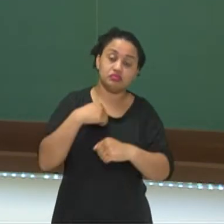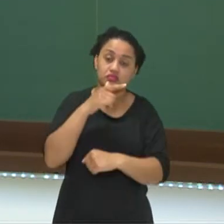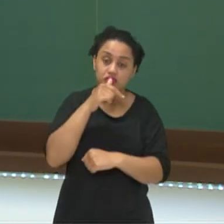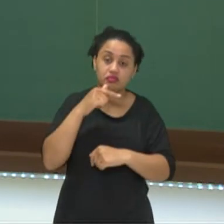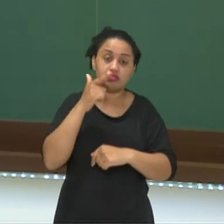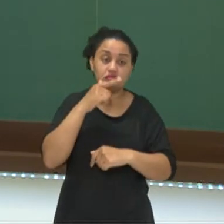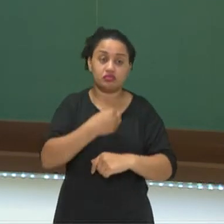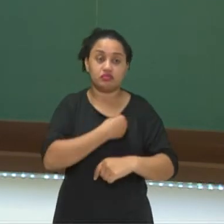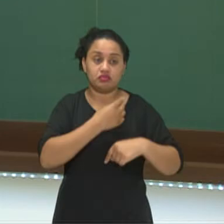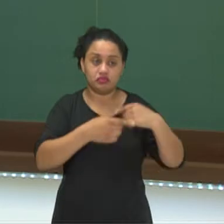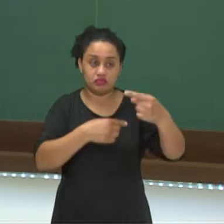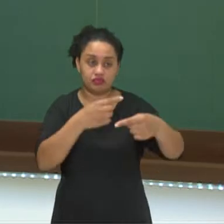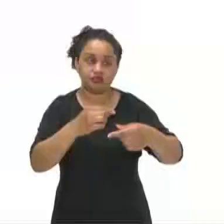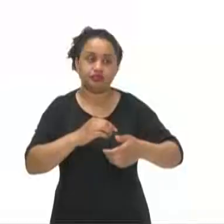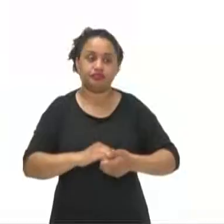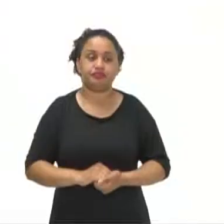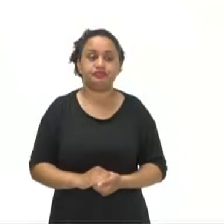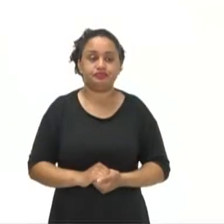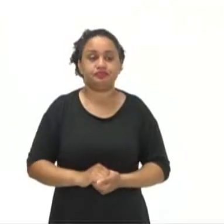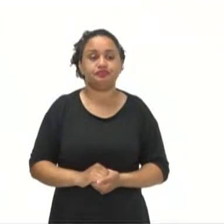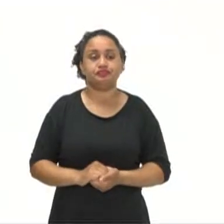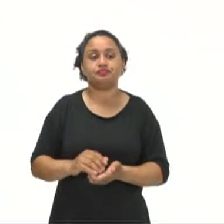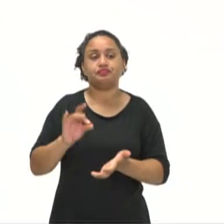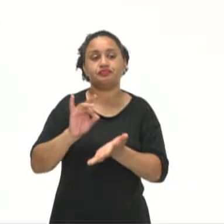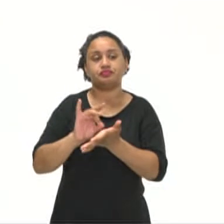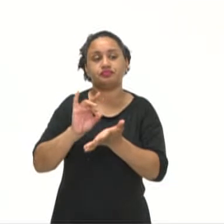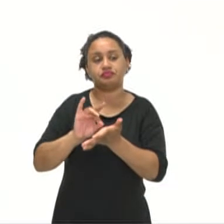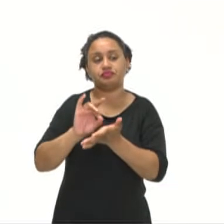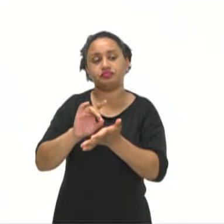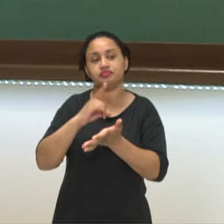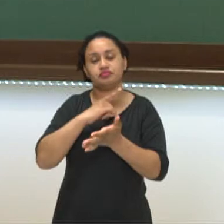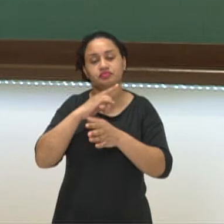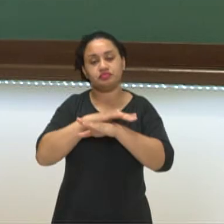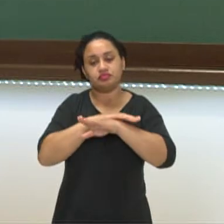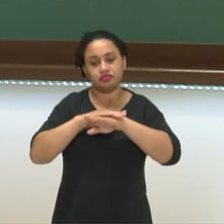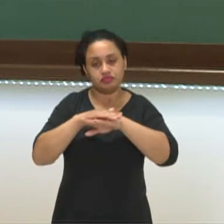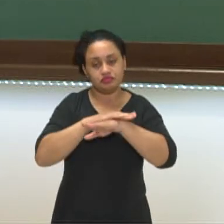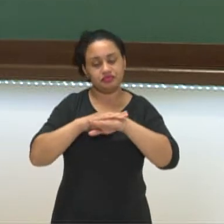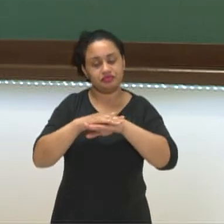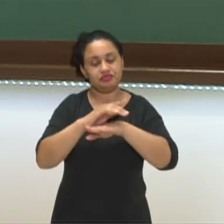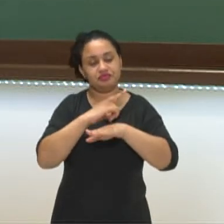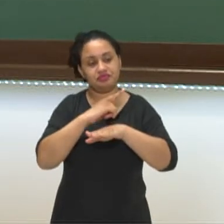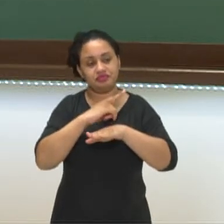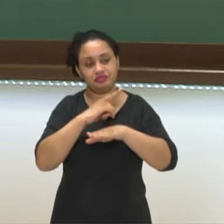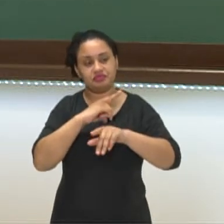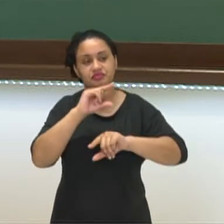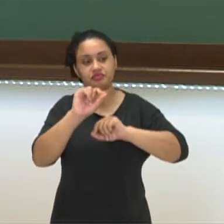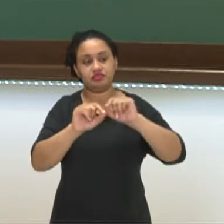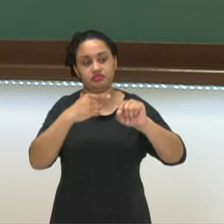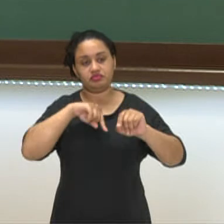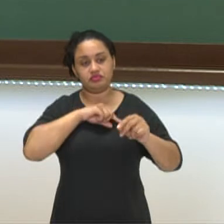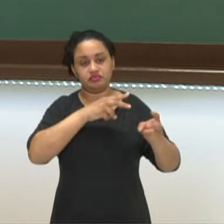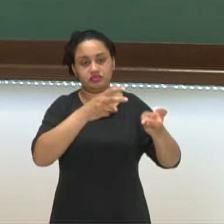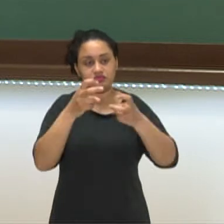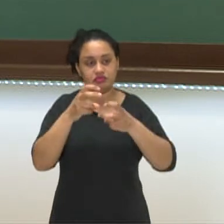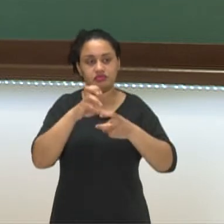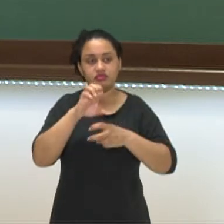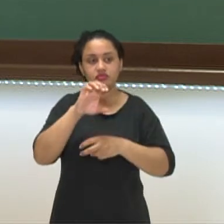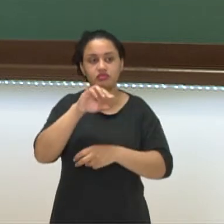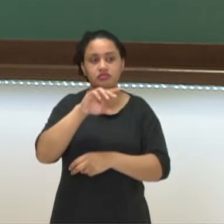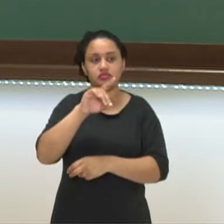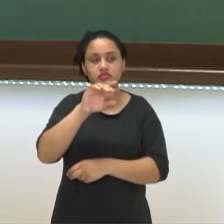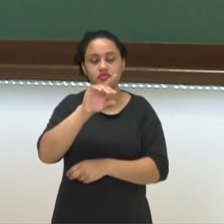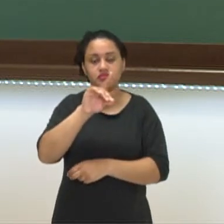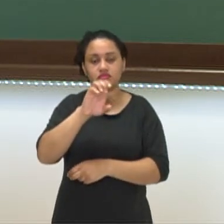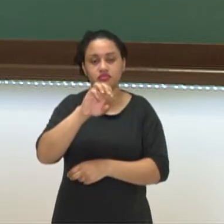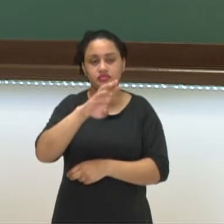reprodução. A origem dos tecidos. Então, os 3 tecidos embrionários que a gente já viu, a endoderme, mesoderme